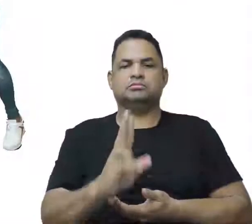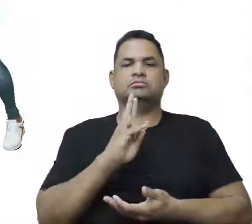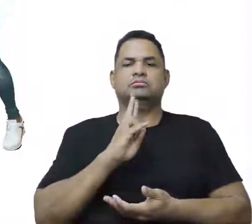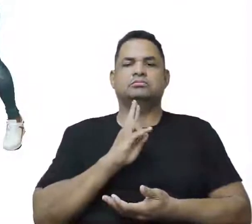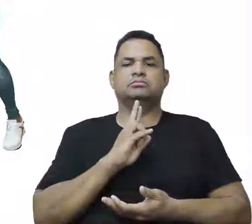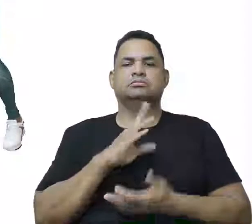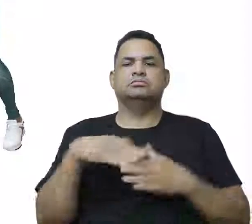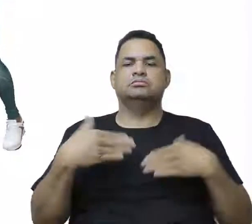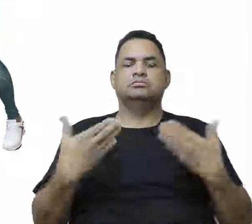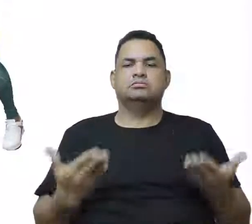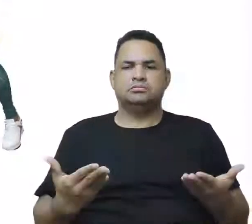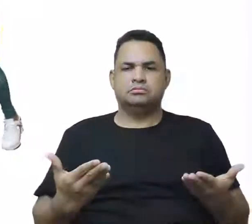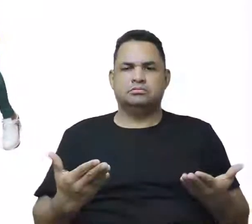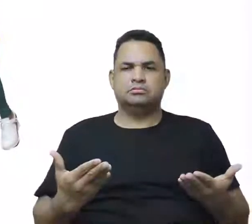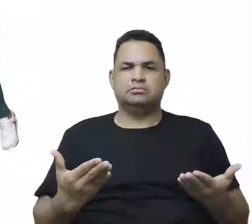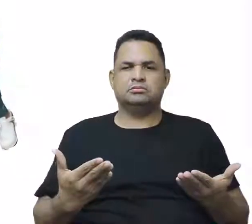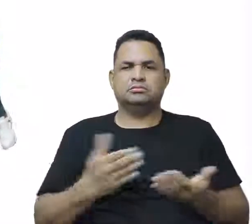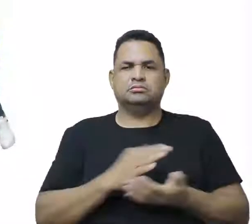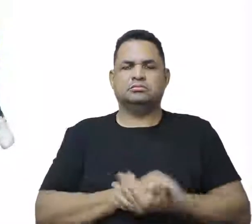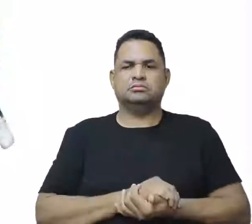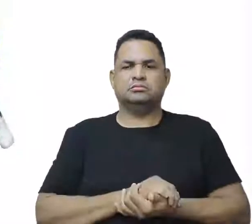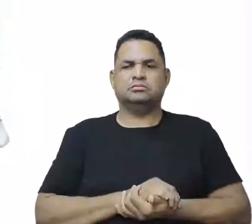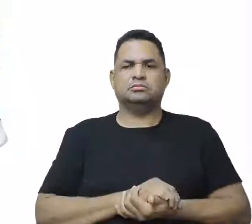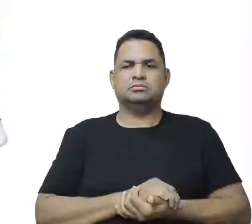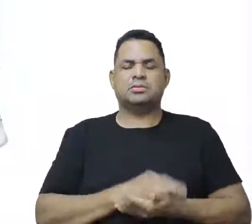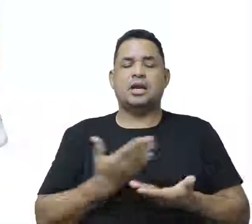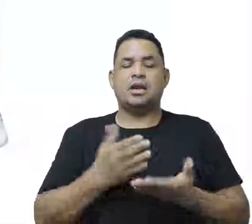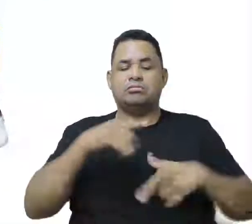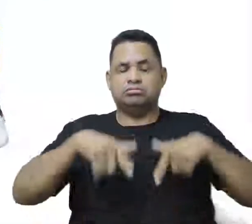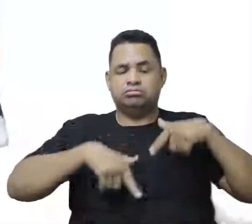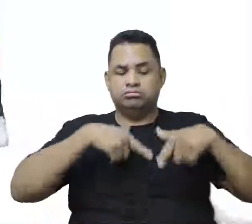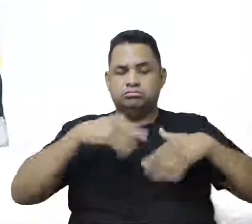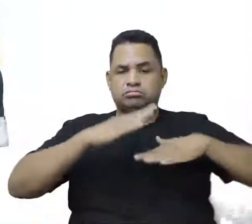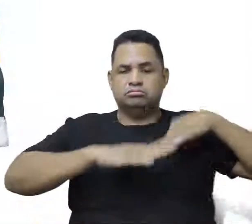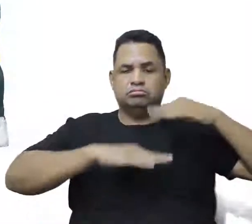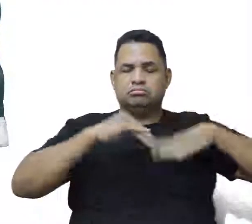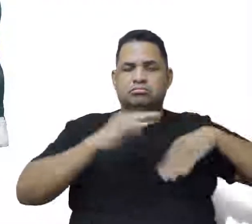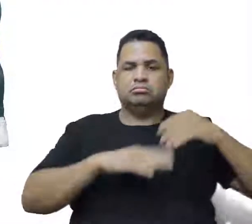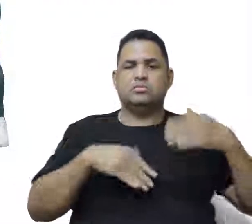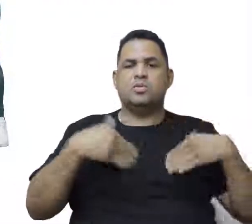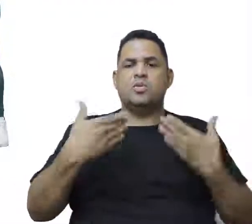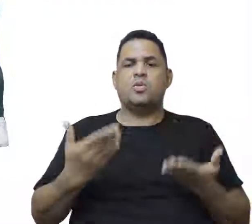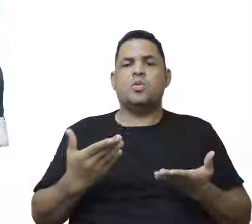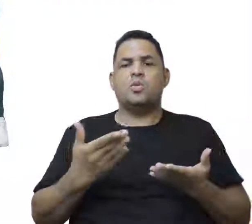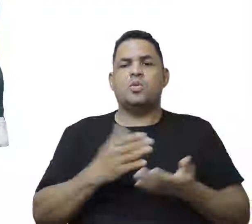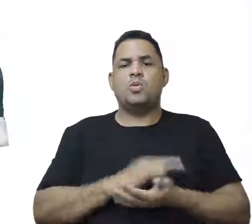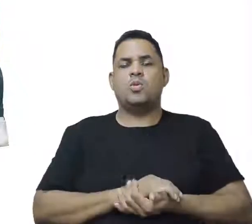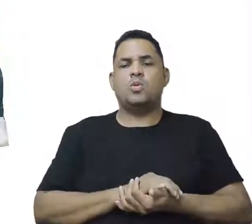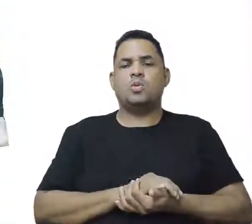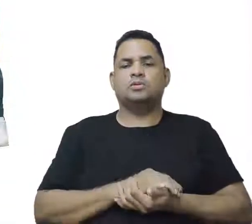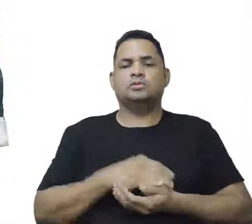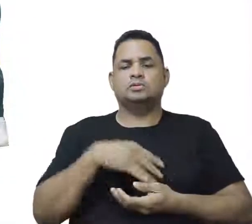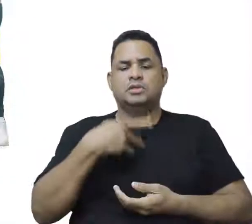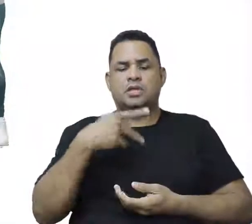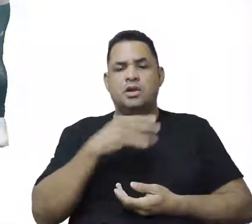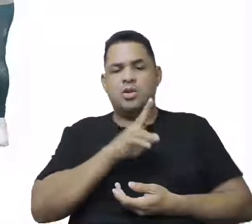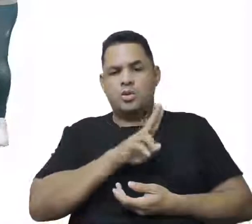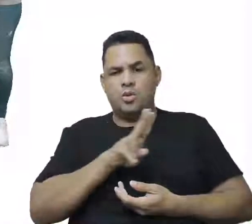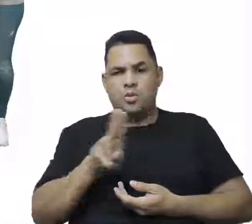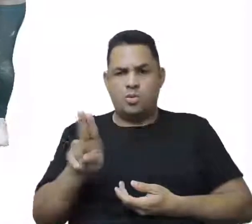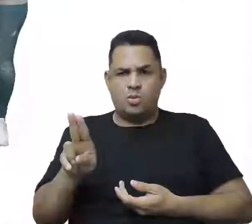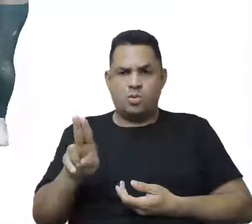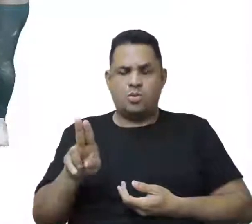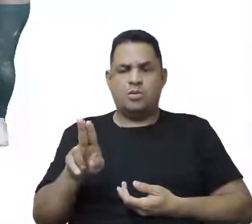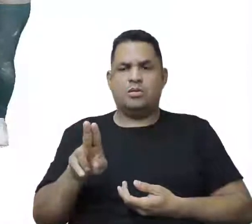nome. No relacionamento profissional aí, quando você menciona o nome do entrevistado